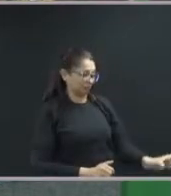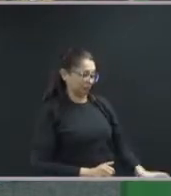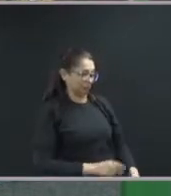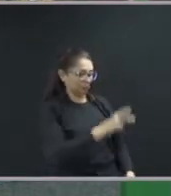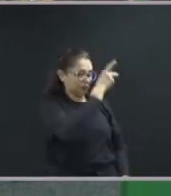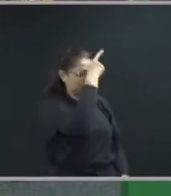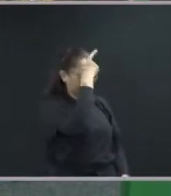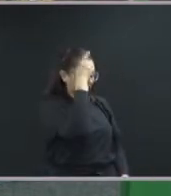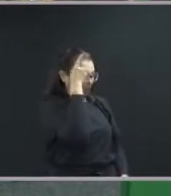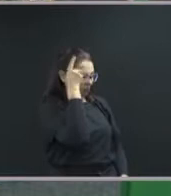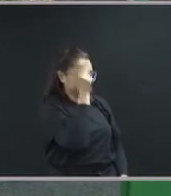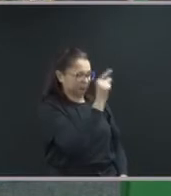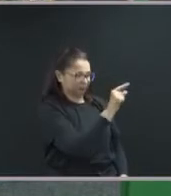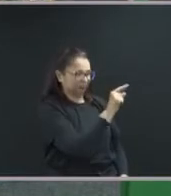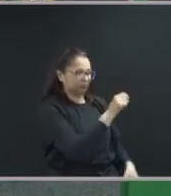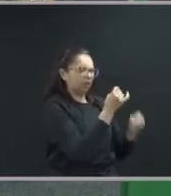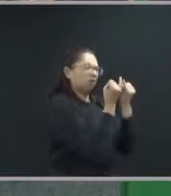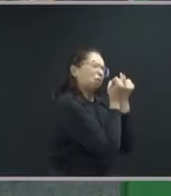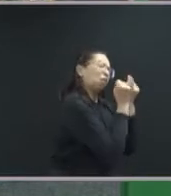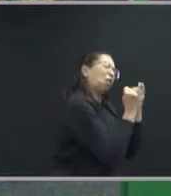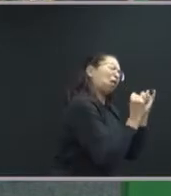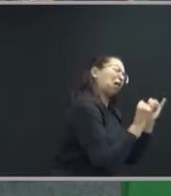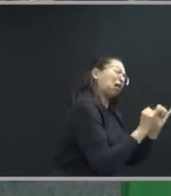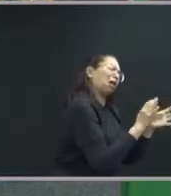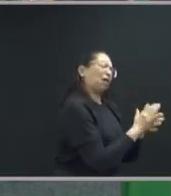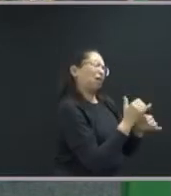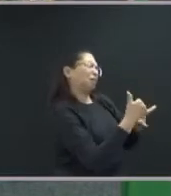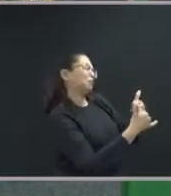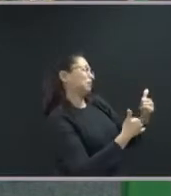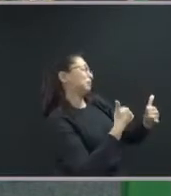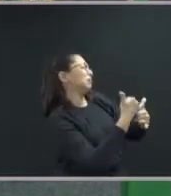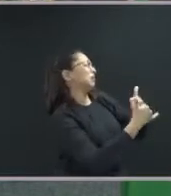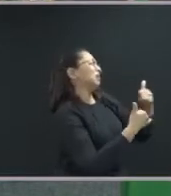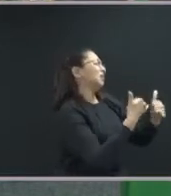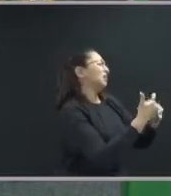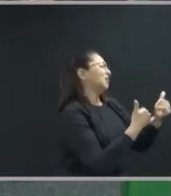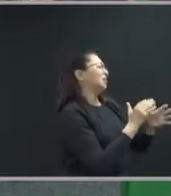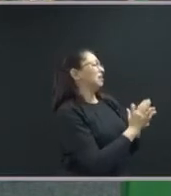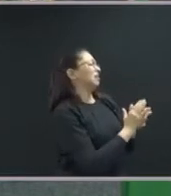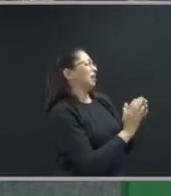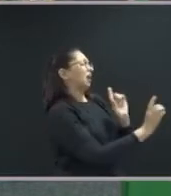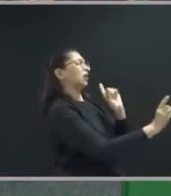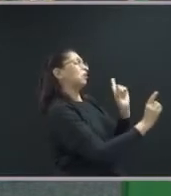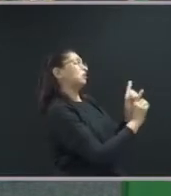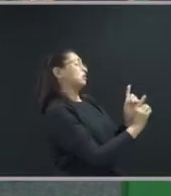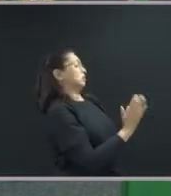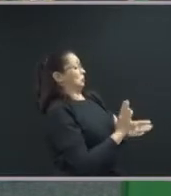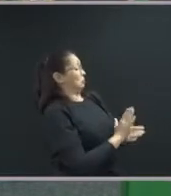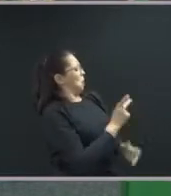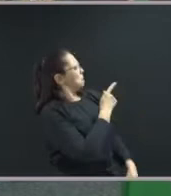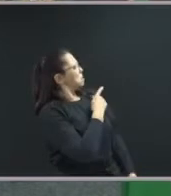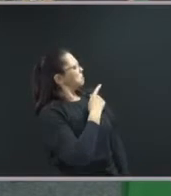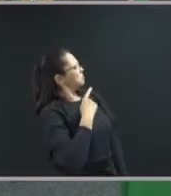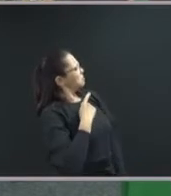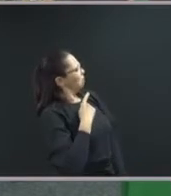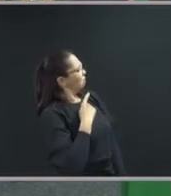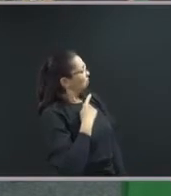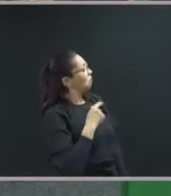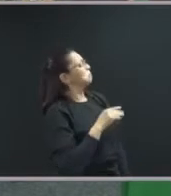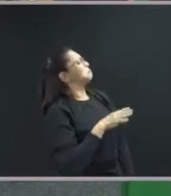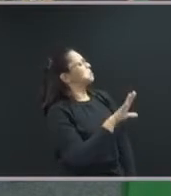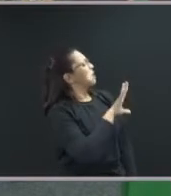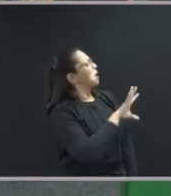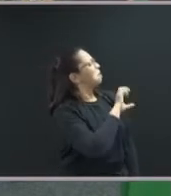de pau. É bom de conversa. Pastor Leoclésio, meu amado, meu